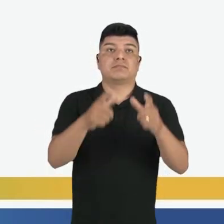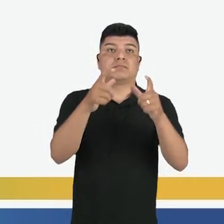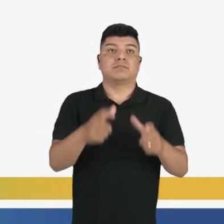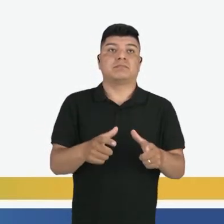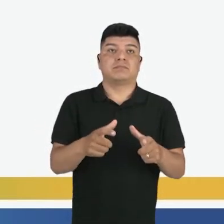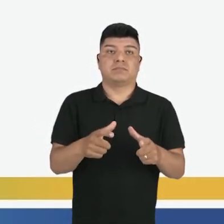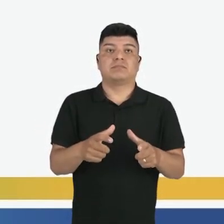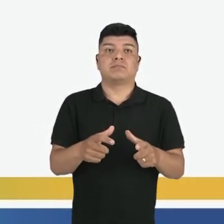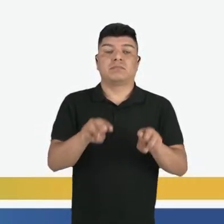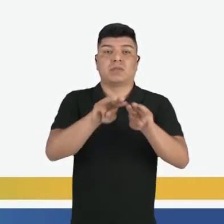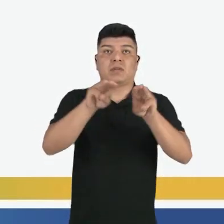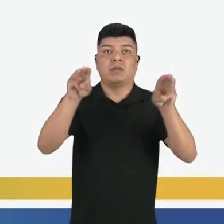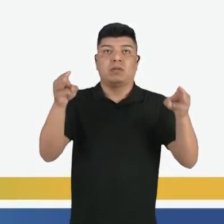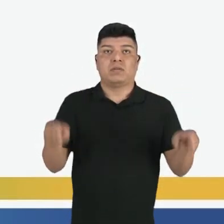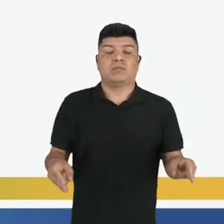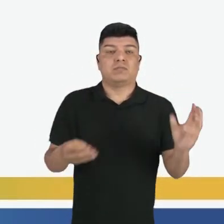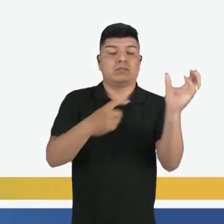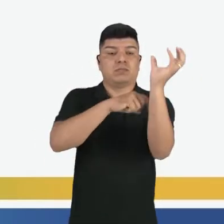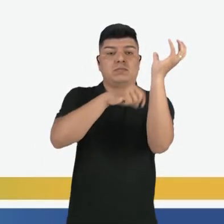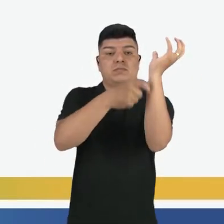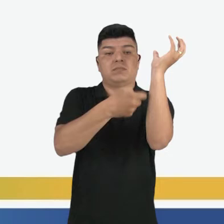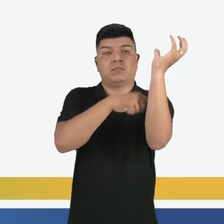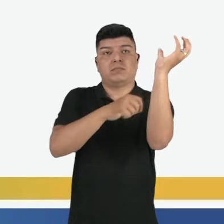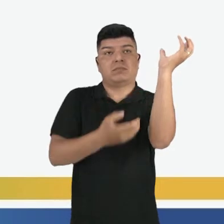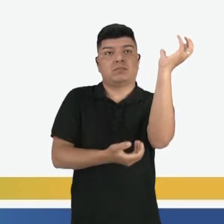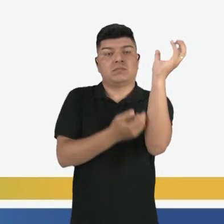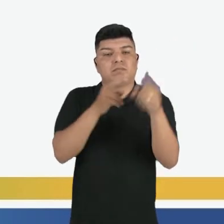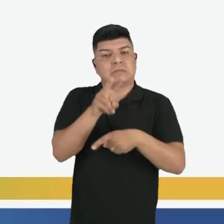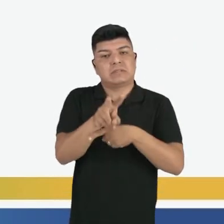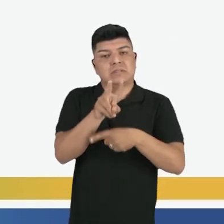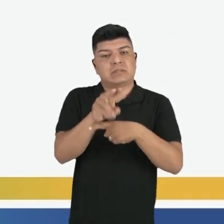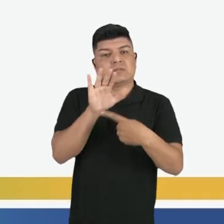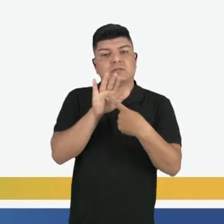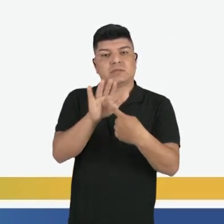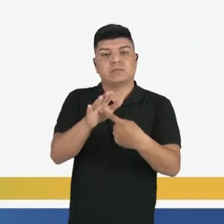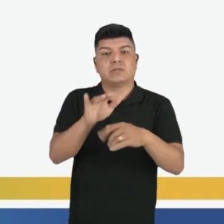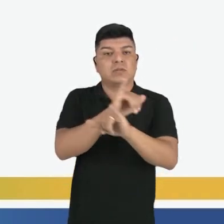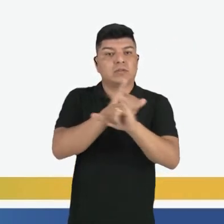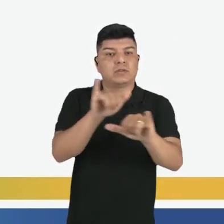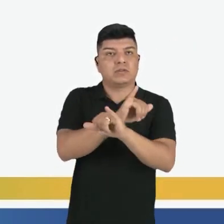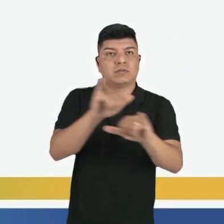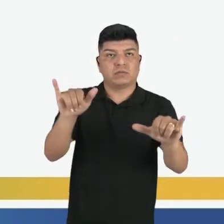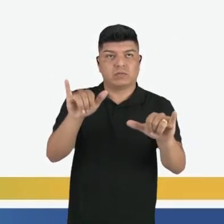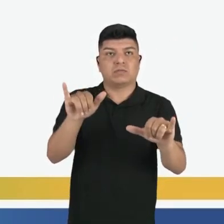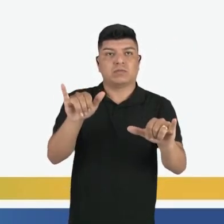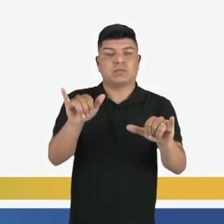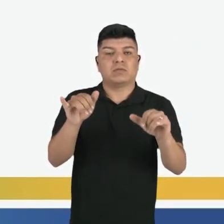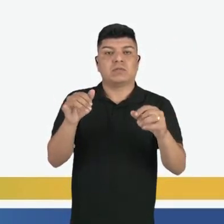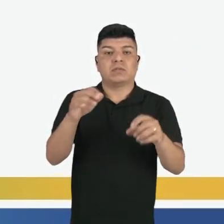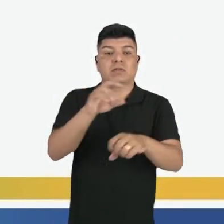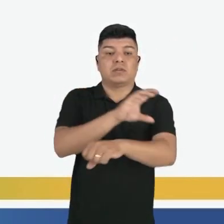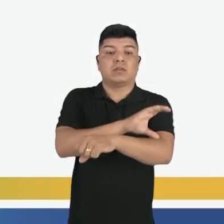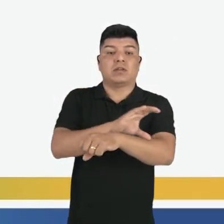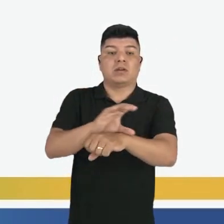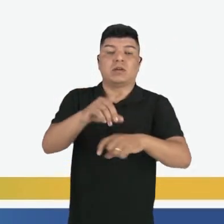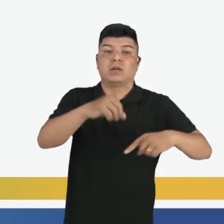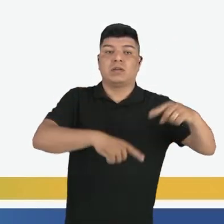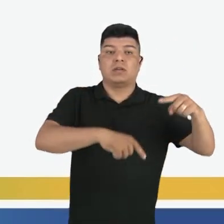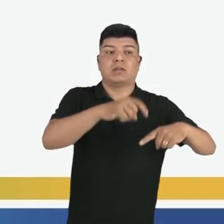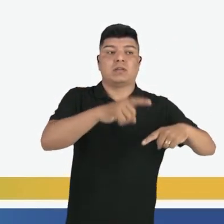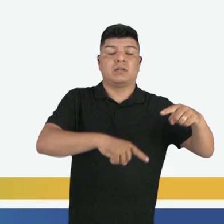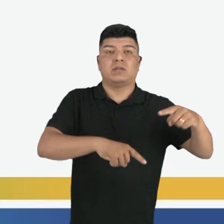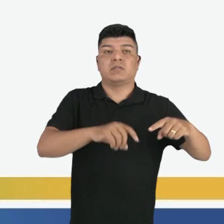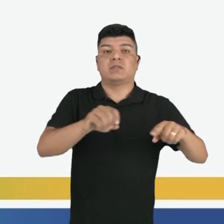dinâmico destinado a coletar, pesquisar, conservar, expor e divulgar os testemunhos da cultura